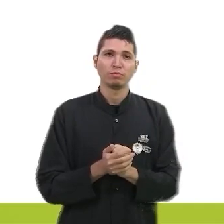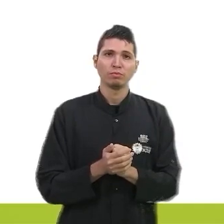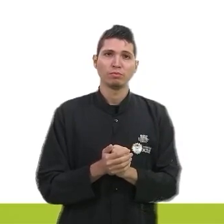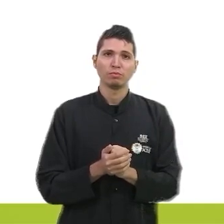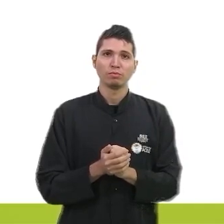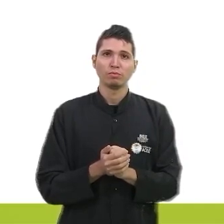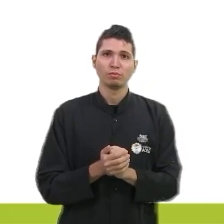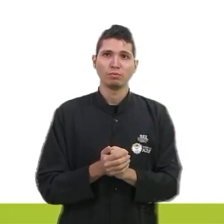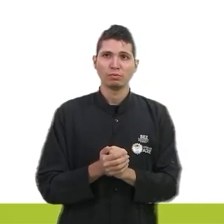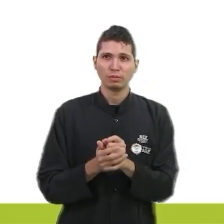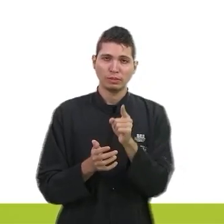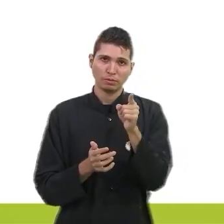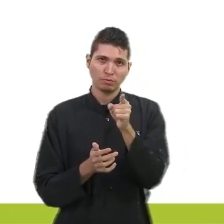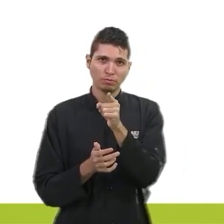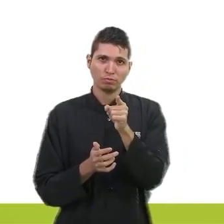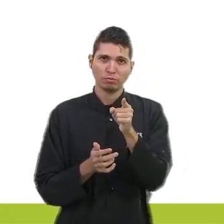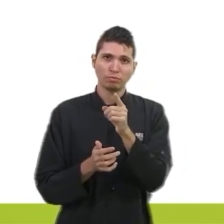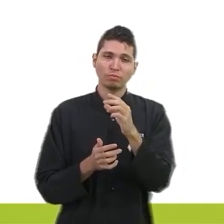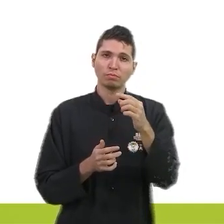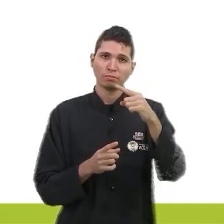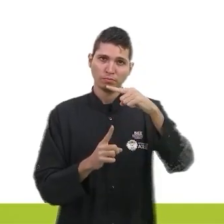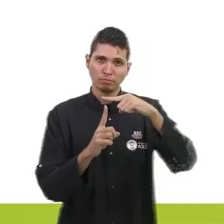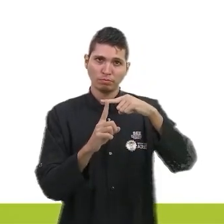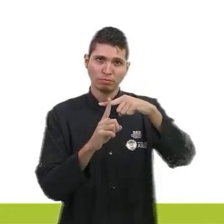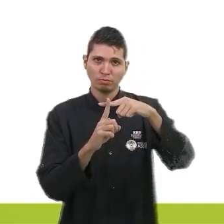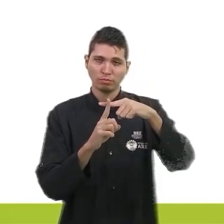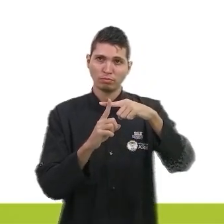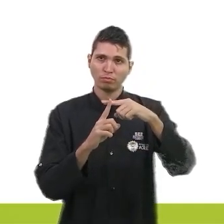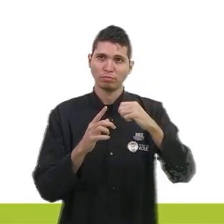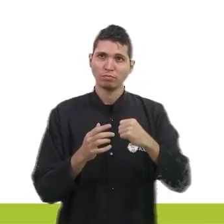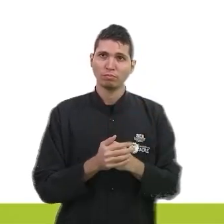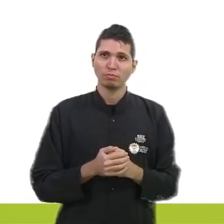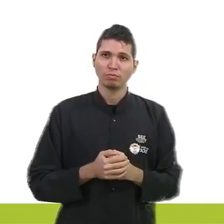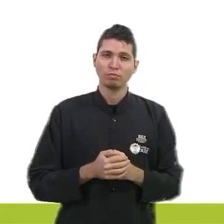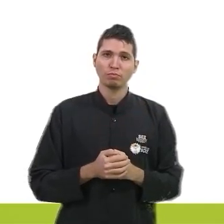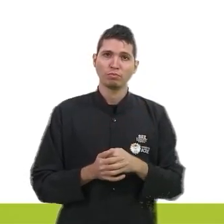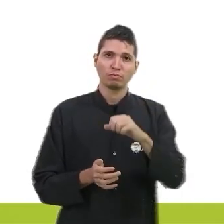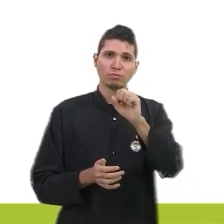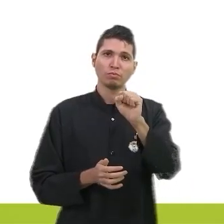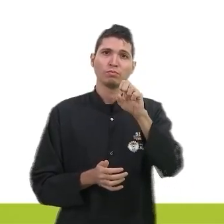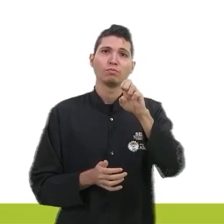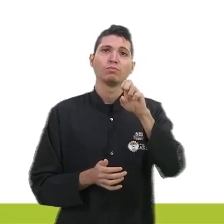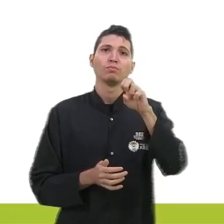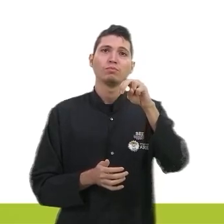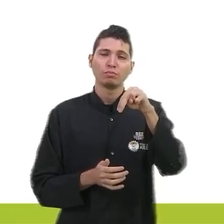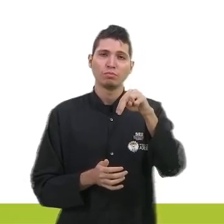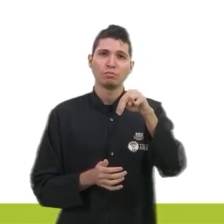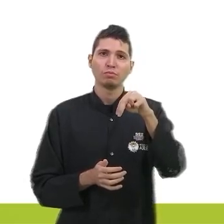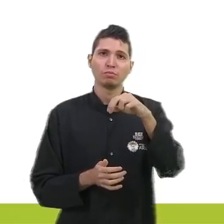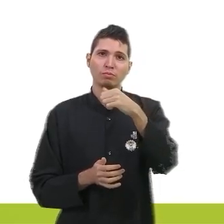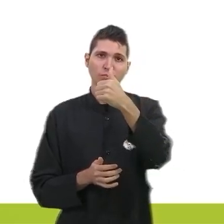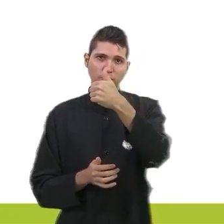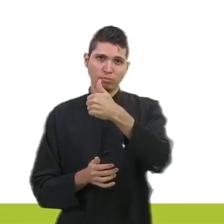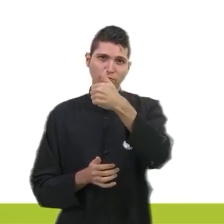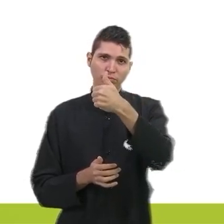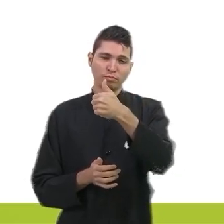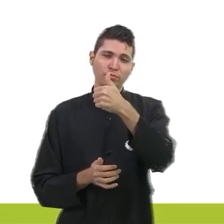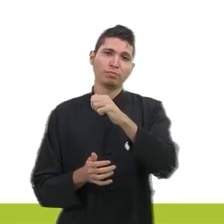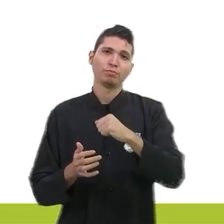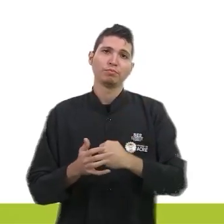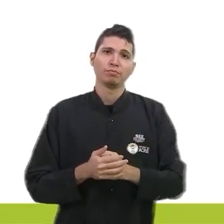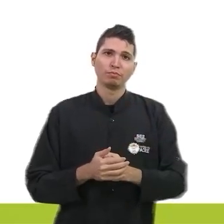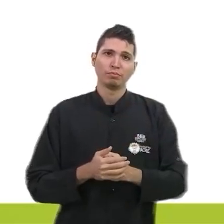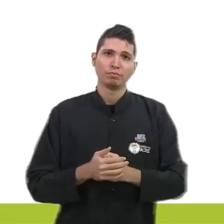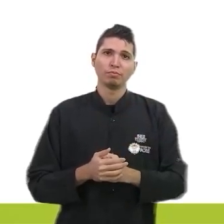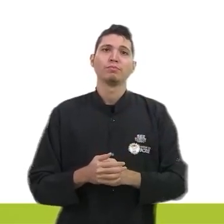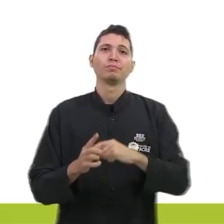positivo. Veja, essa parte aqui é positiva. E o seno no primeiro quadrante também é positivo. Não é difícil de